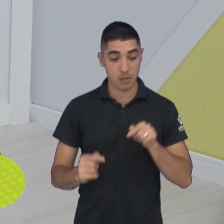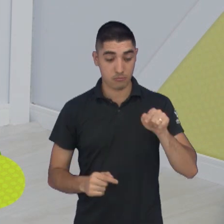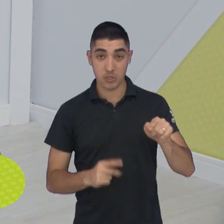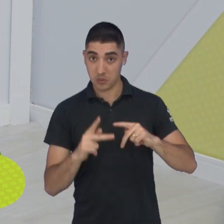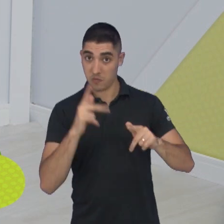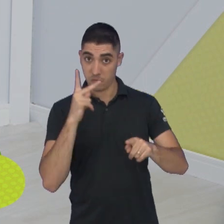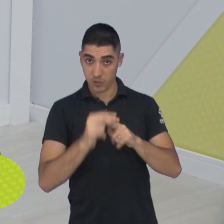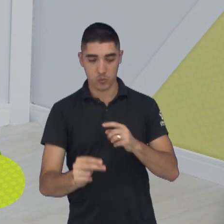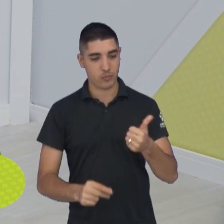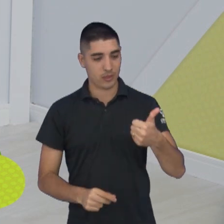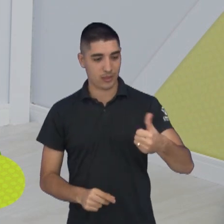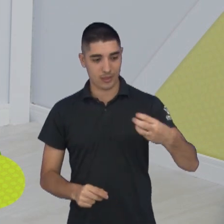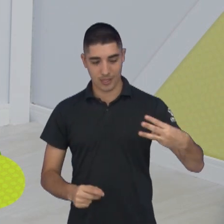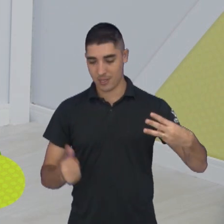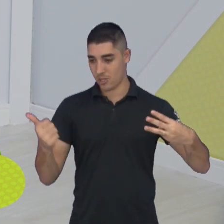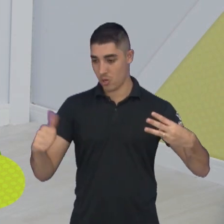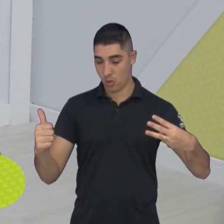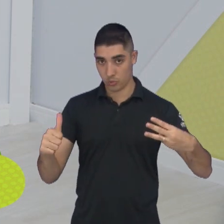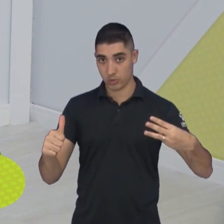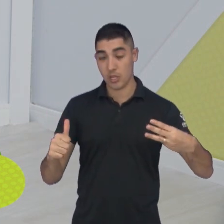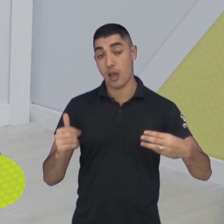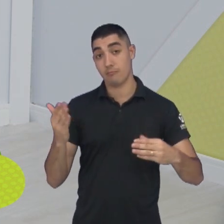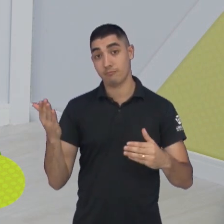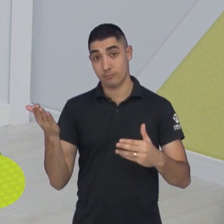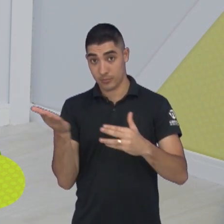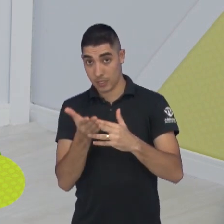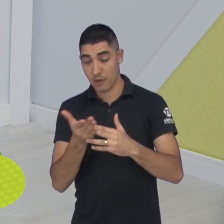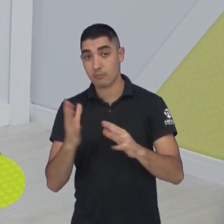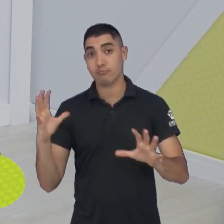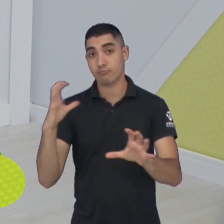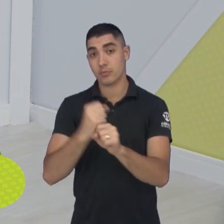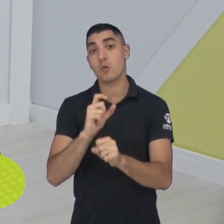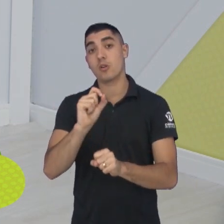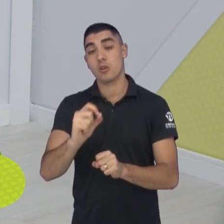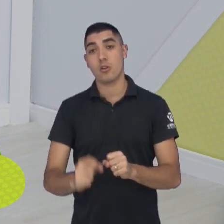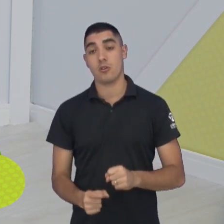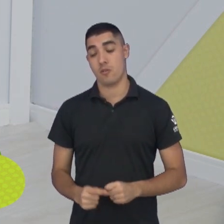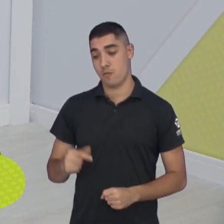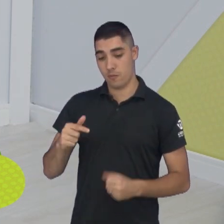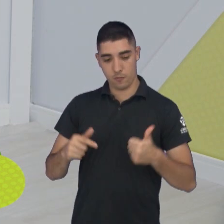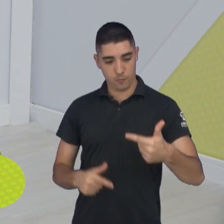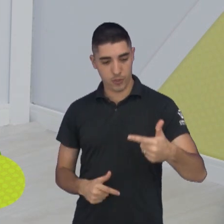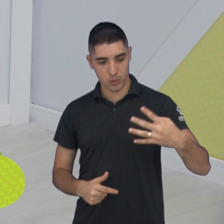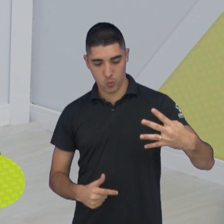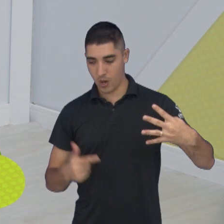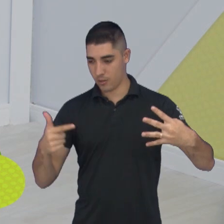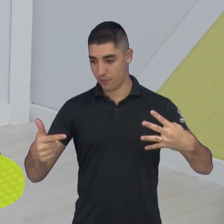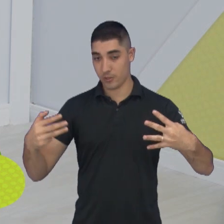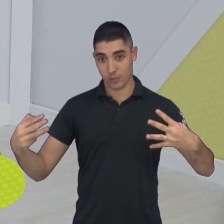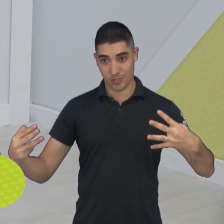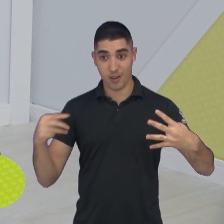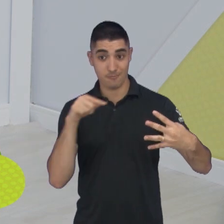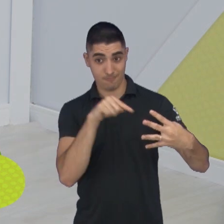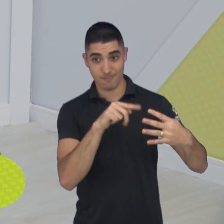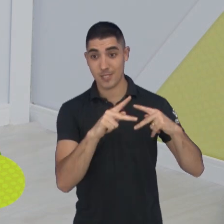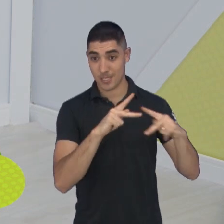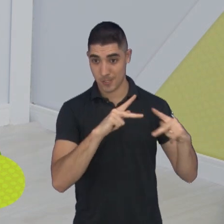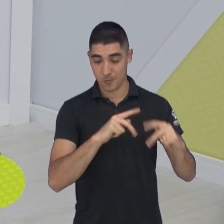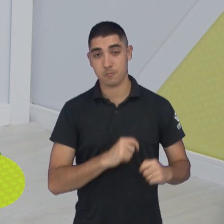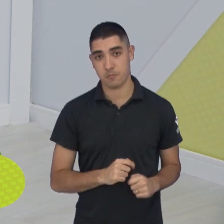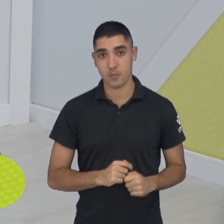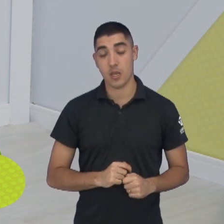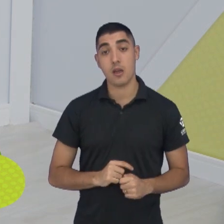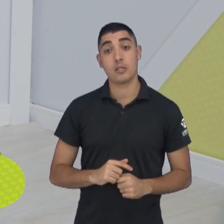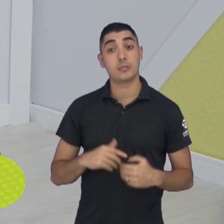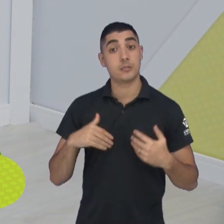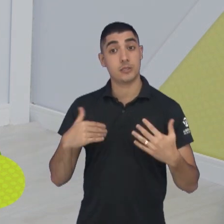José, 13-11. A partida foi para o intervalo, 24-23 para o São José. Terceiro quarto, aí foi onde o São José venceu